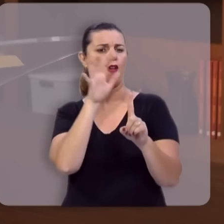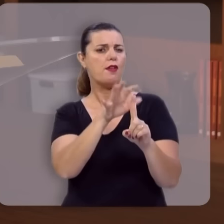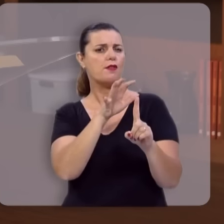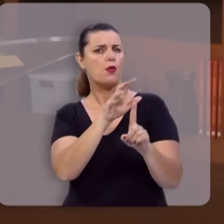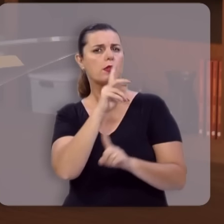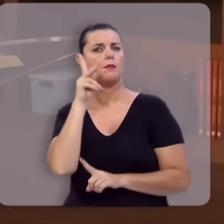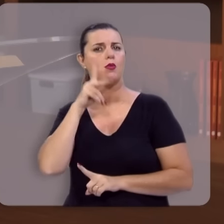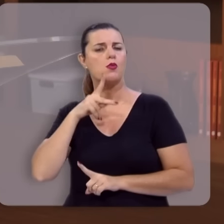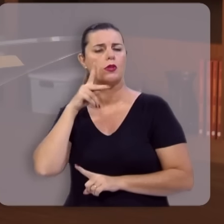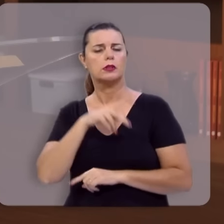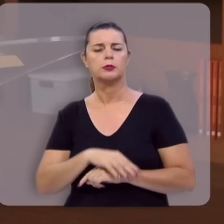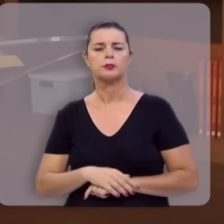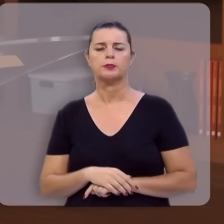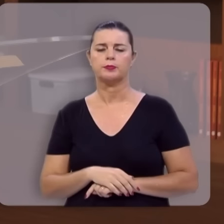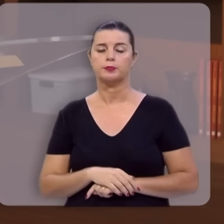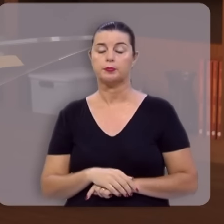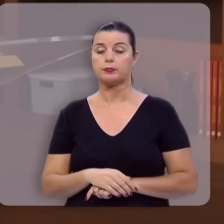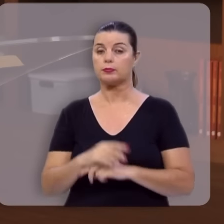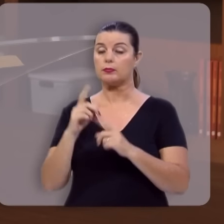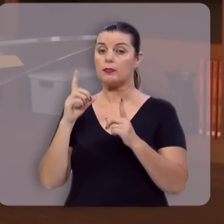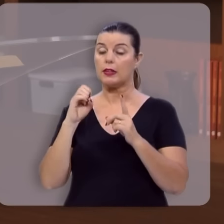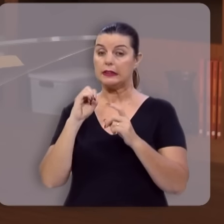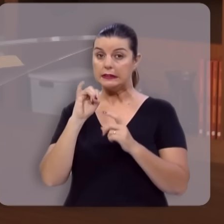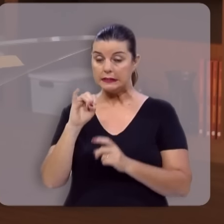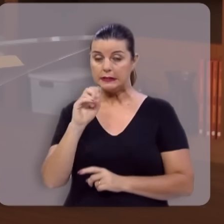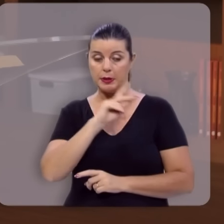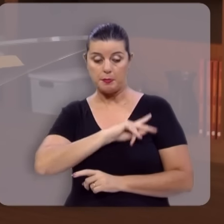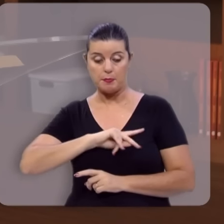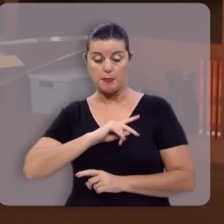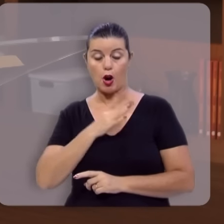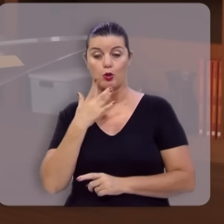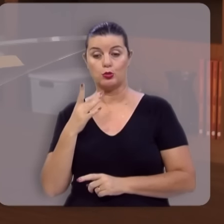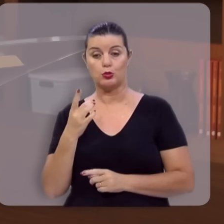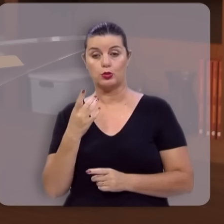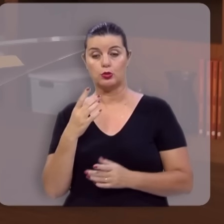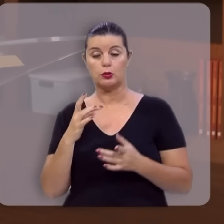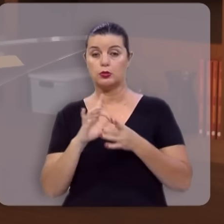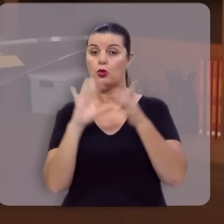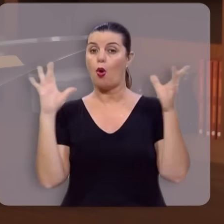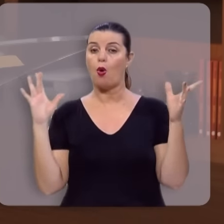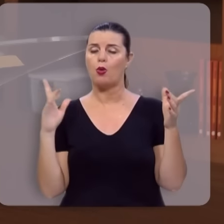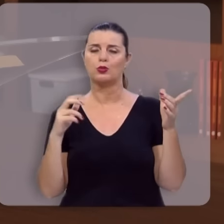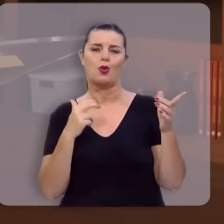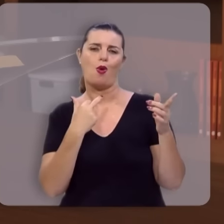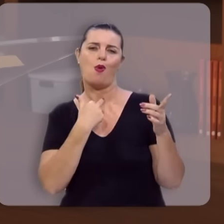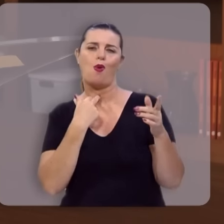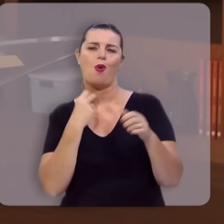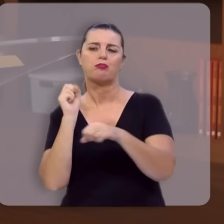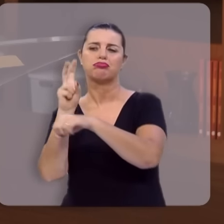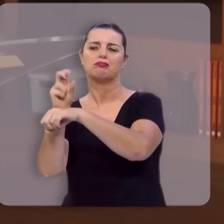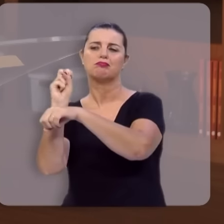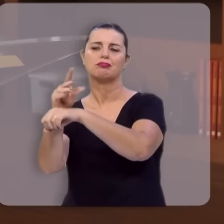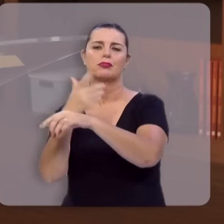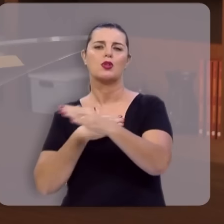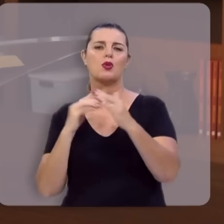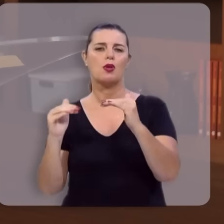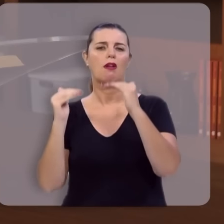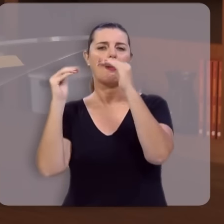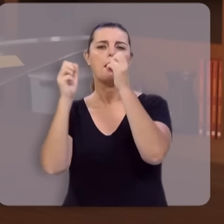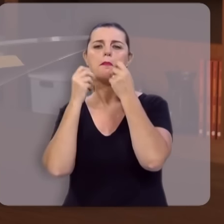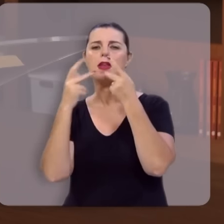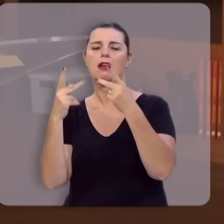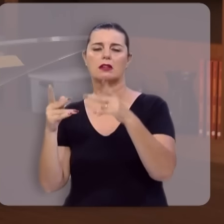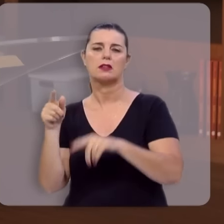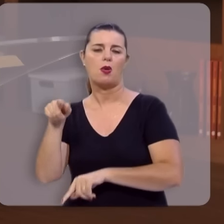no império. Se Paulo estivesse solto, ele jamais teria alcançado aquela elite